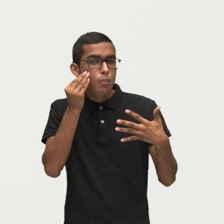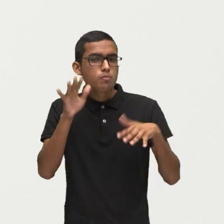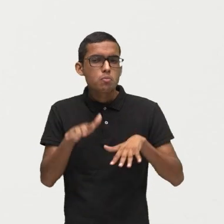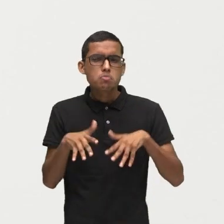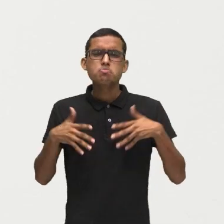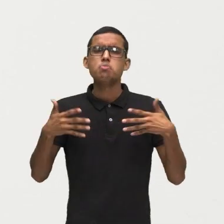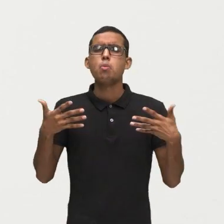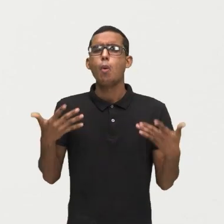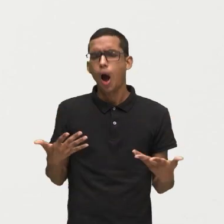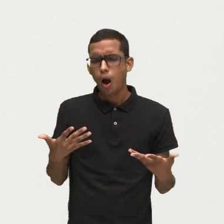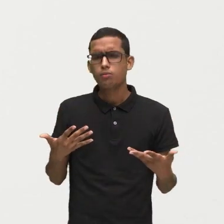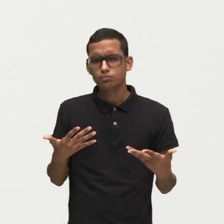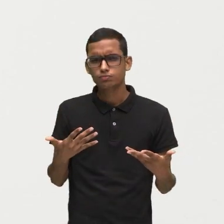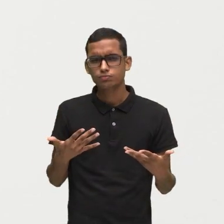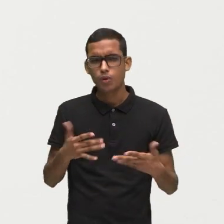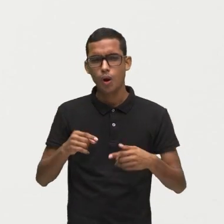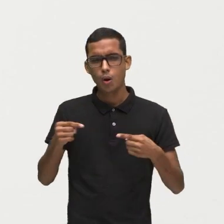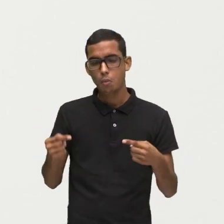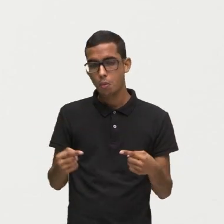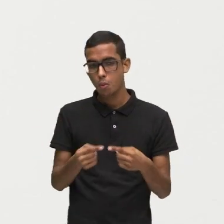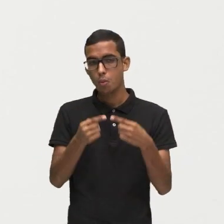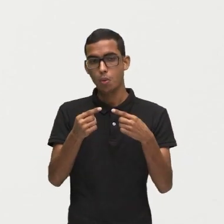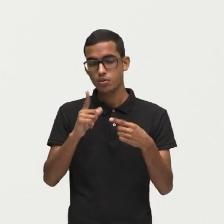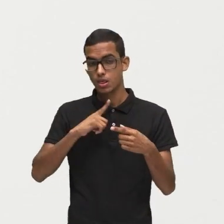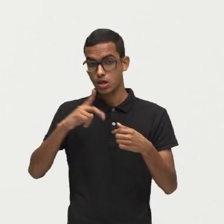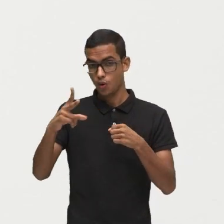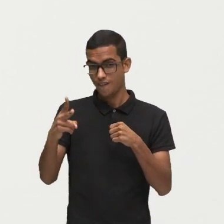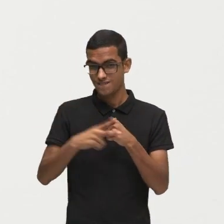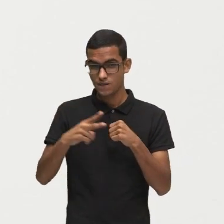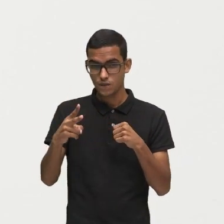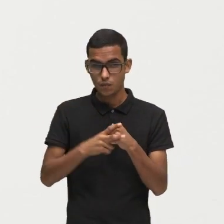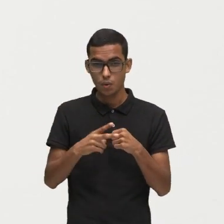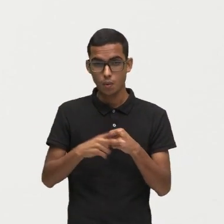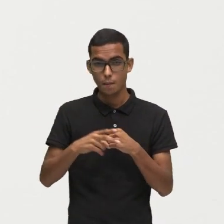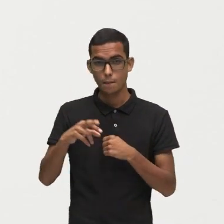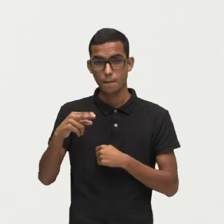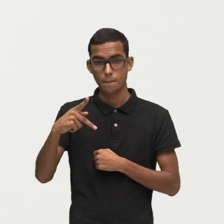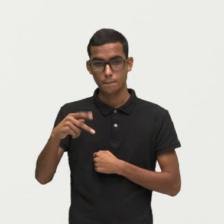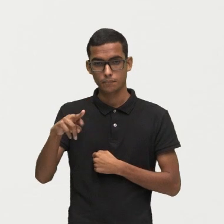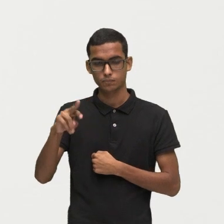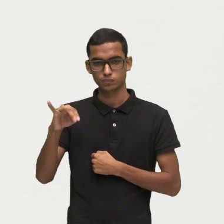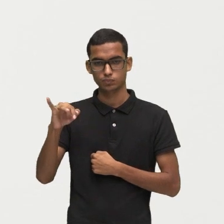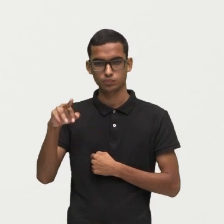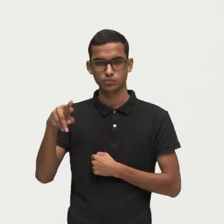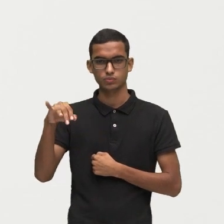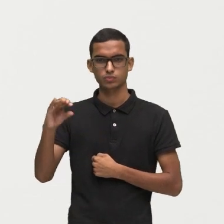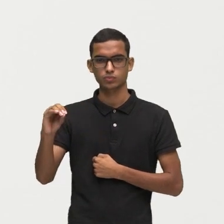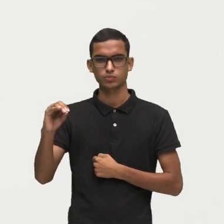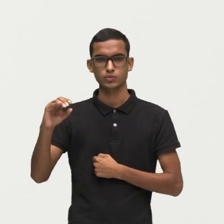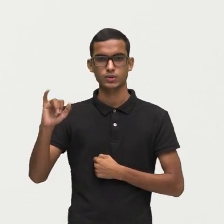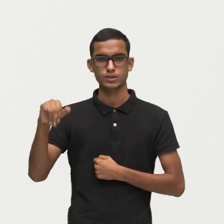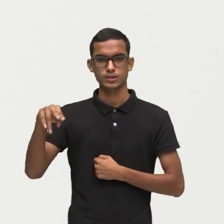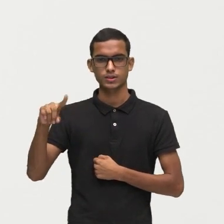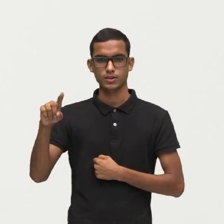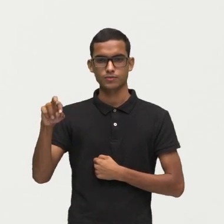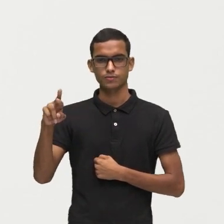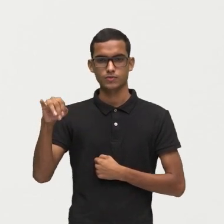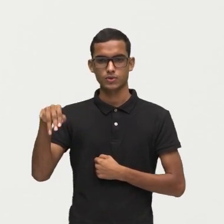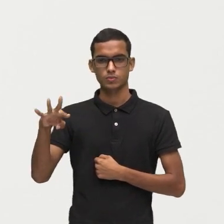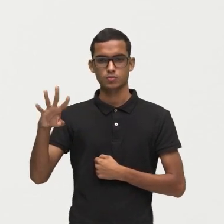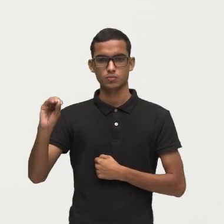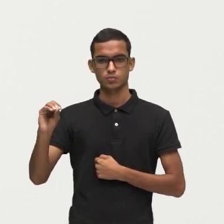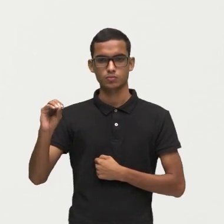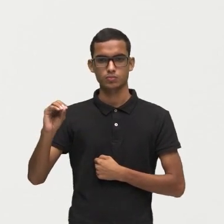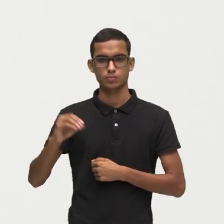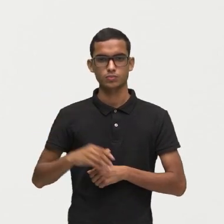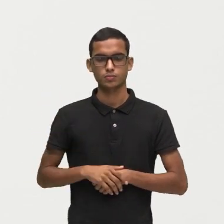a questão em que o verbo ele está no pretérito indefinido. Temos a letra A. Los